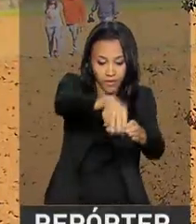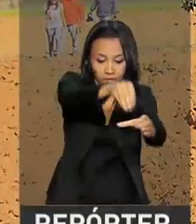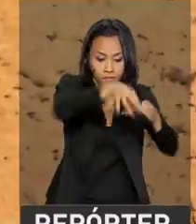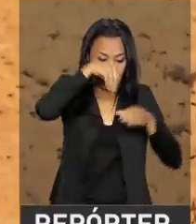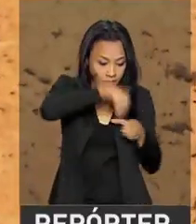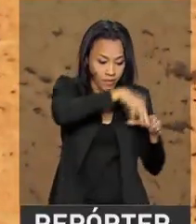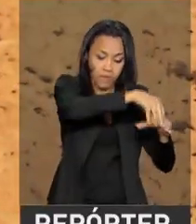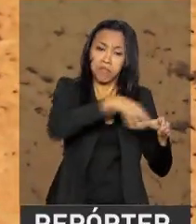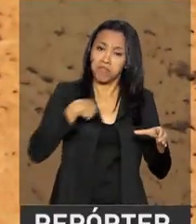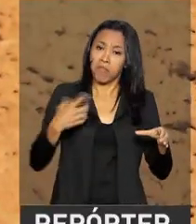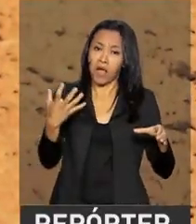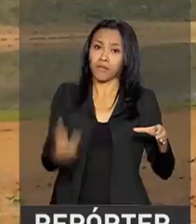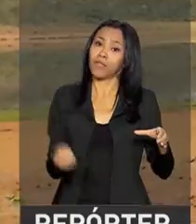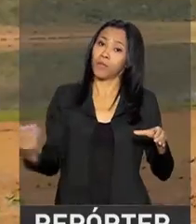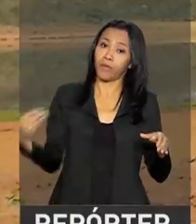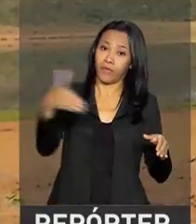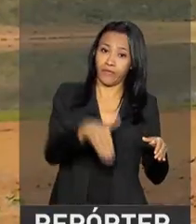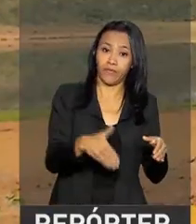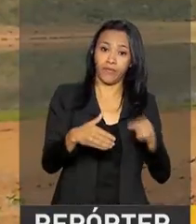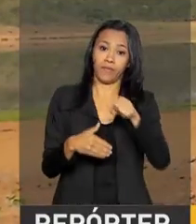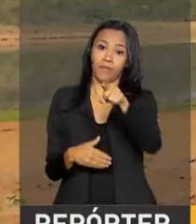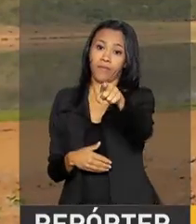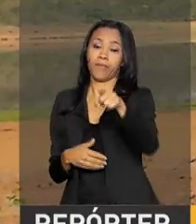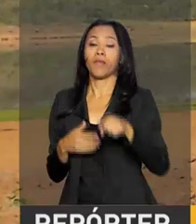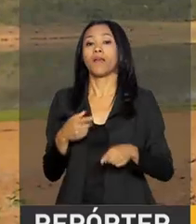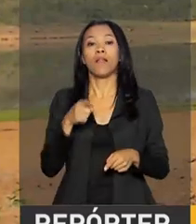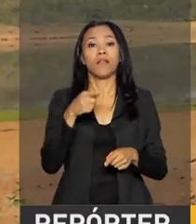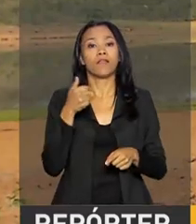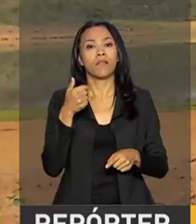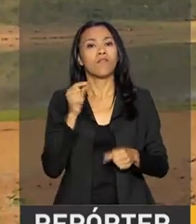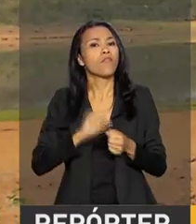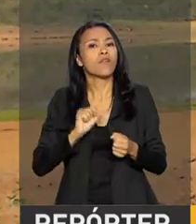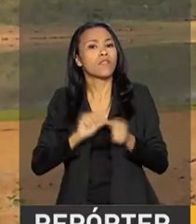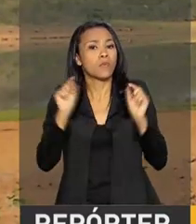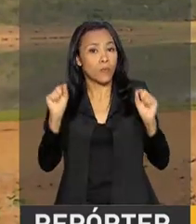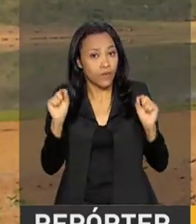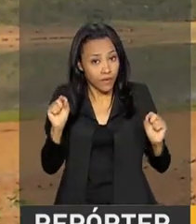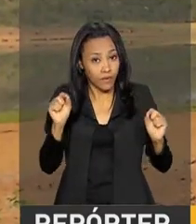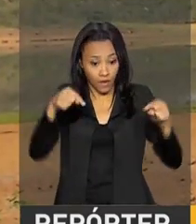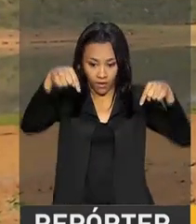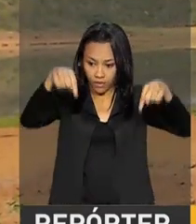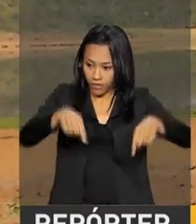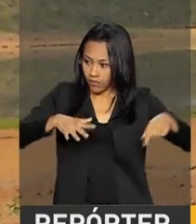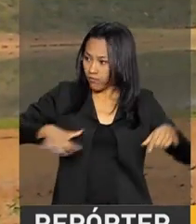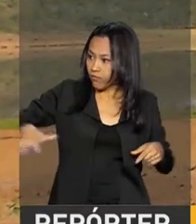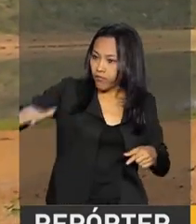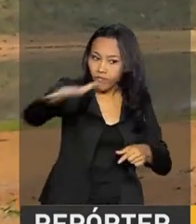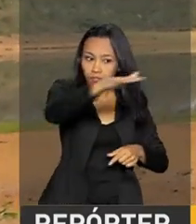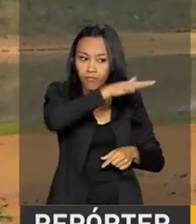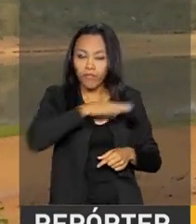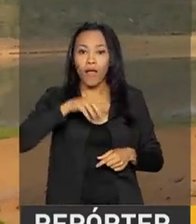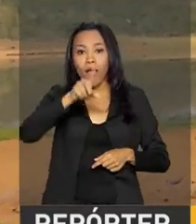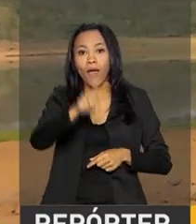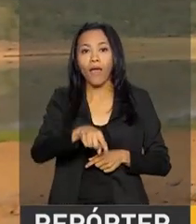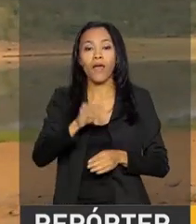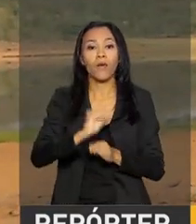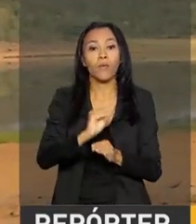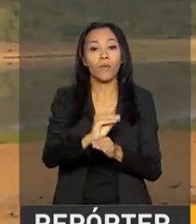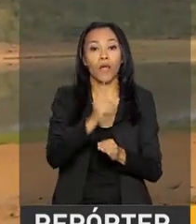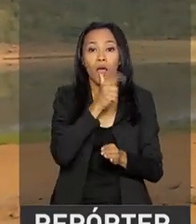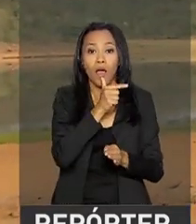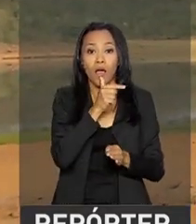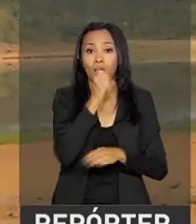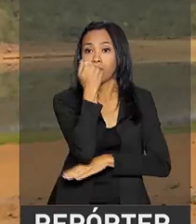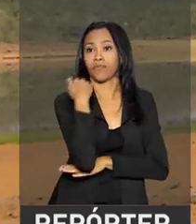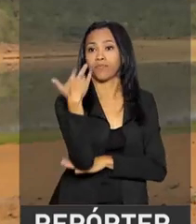aceitou o convite nós vamos fazer uma noção que é a questão da preservação da mapa é ao lado de lago né